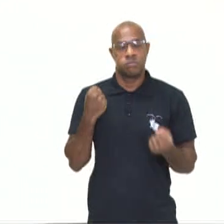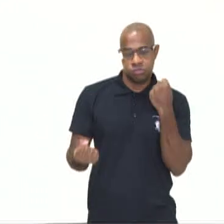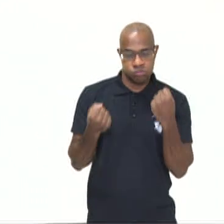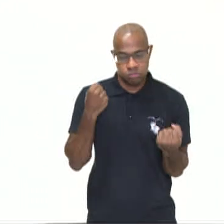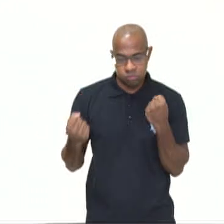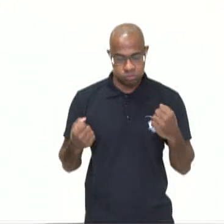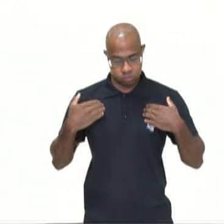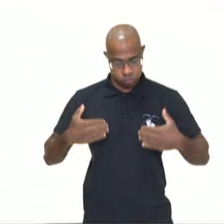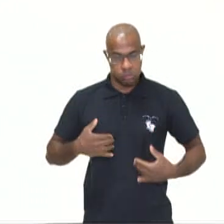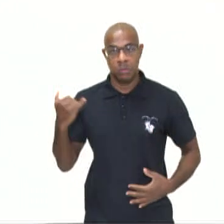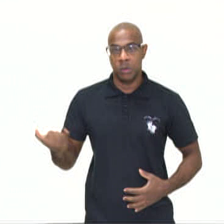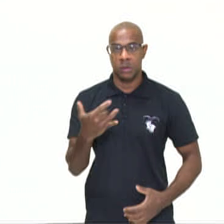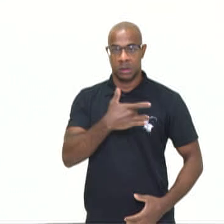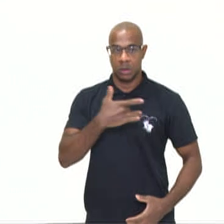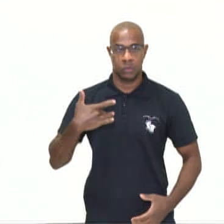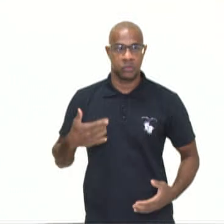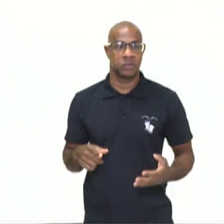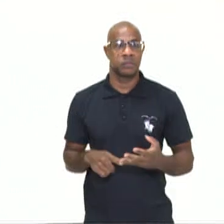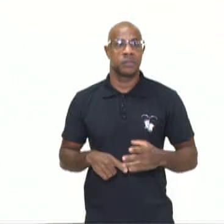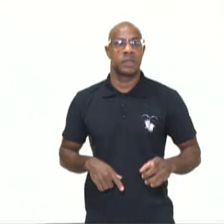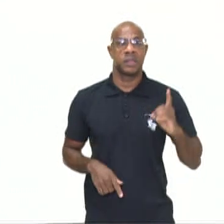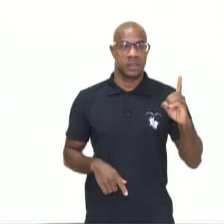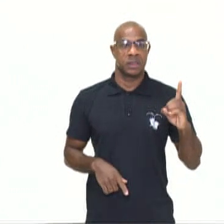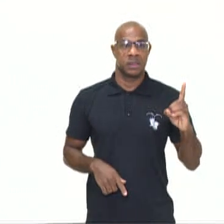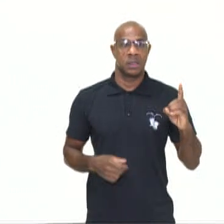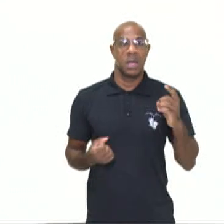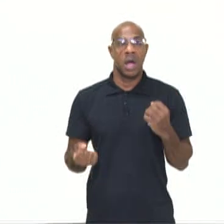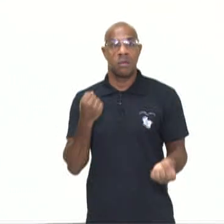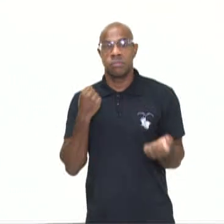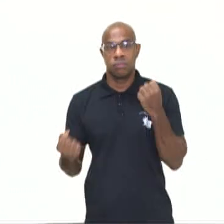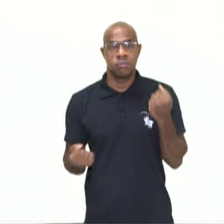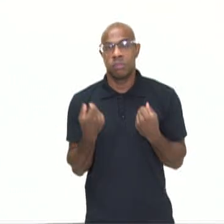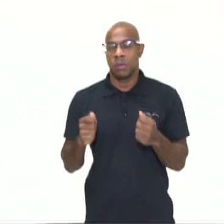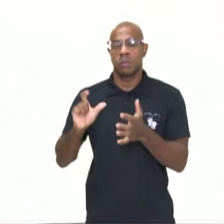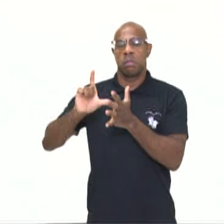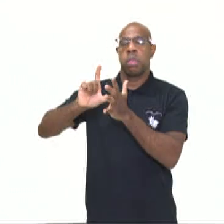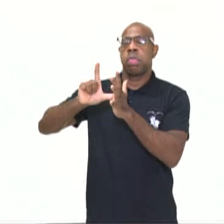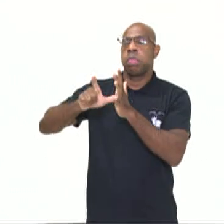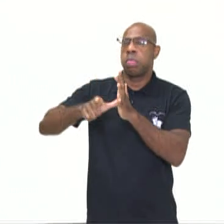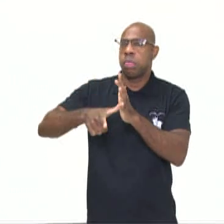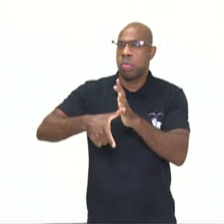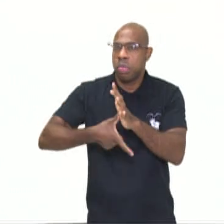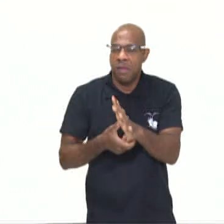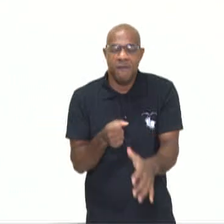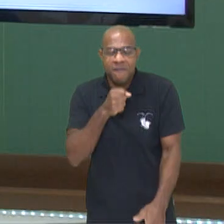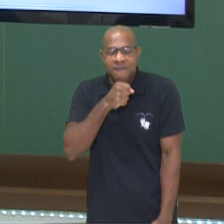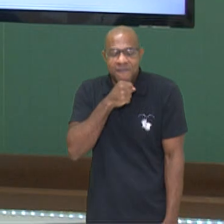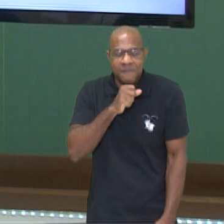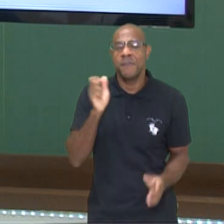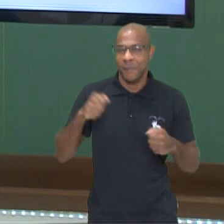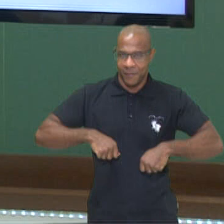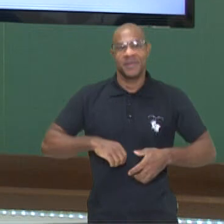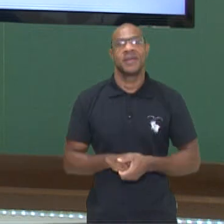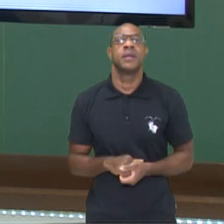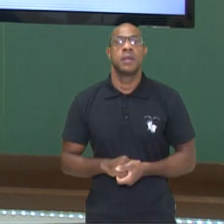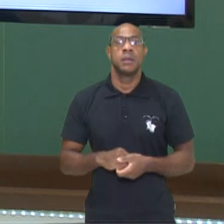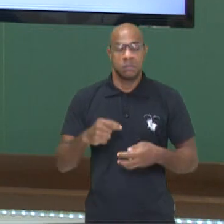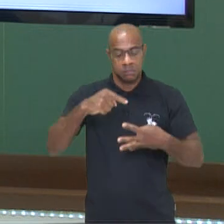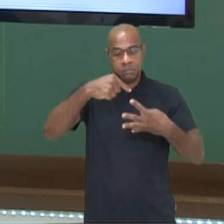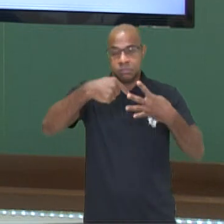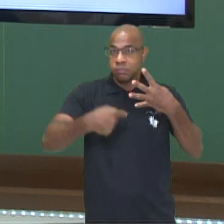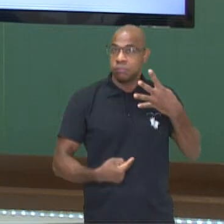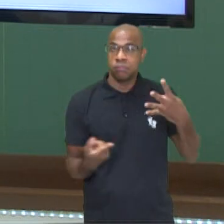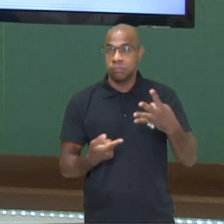saúde. Letra D. Atividades físicas podem retardar o envelhecimento. Classifique esses